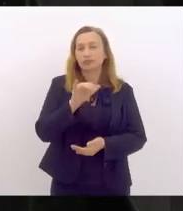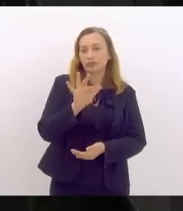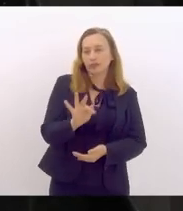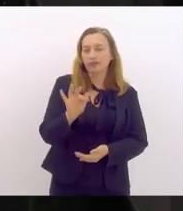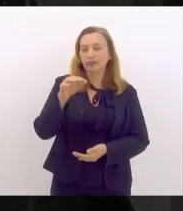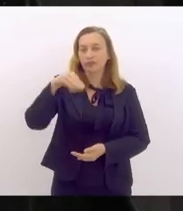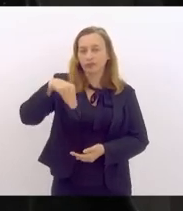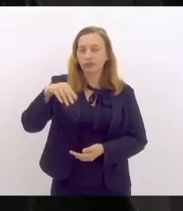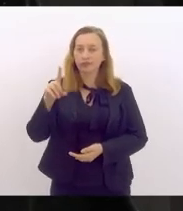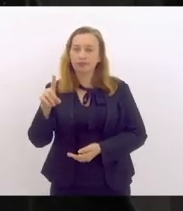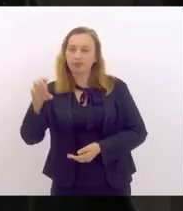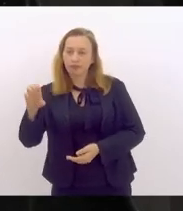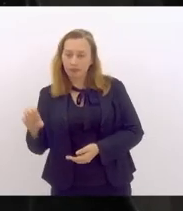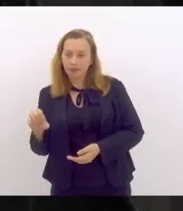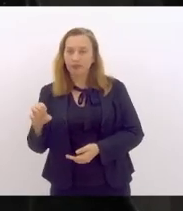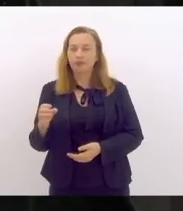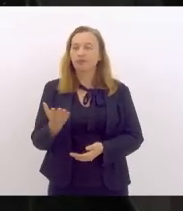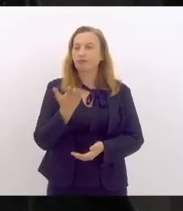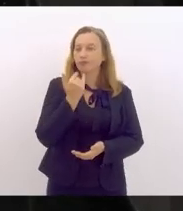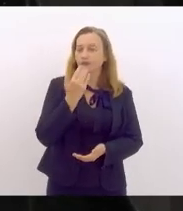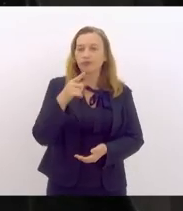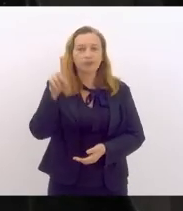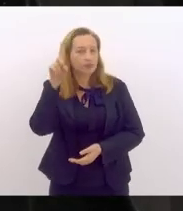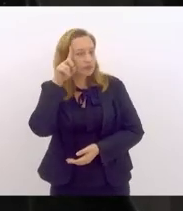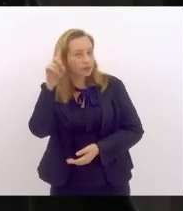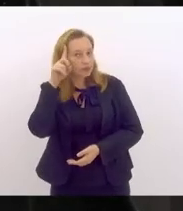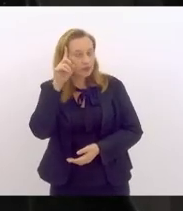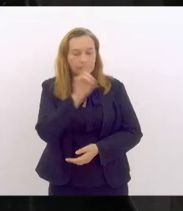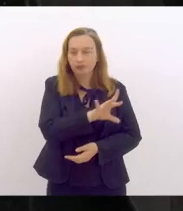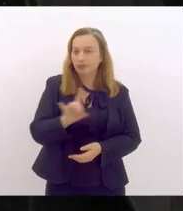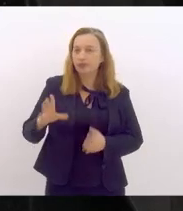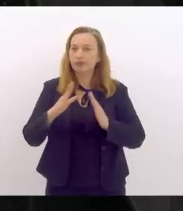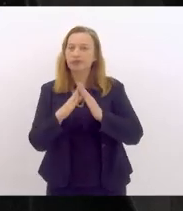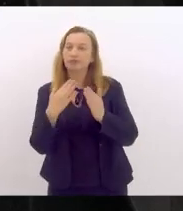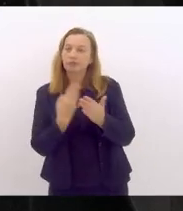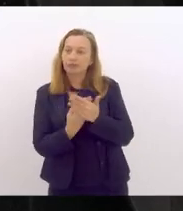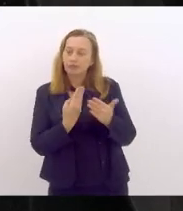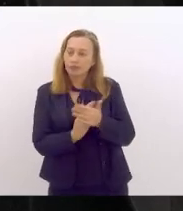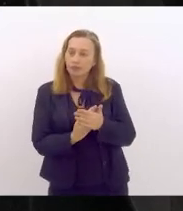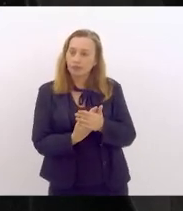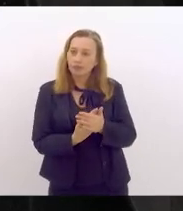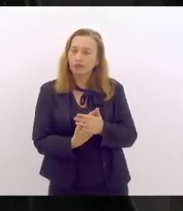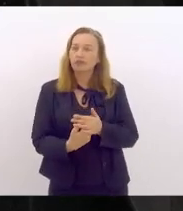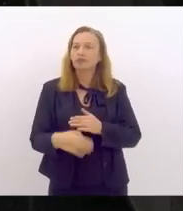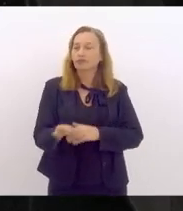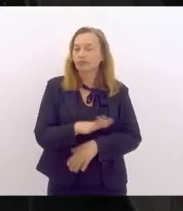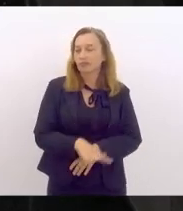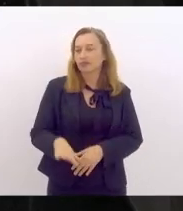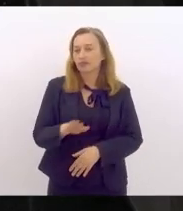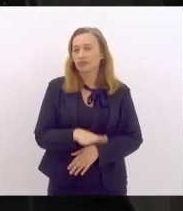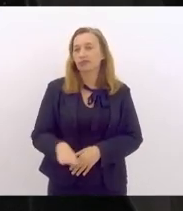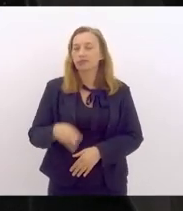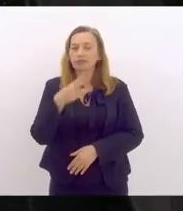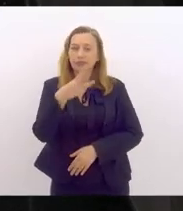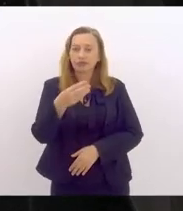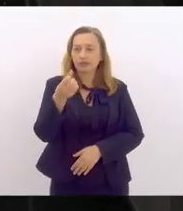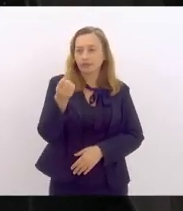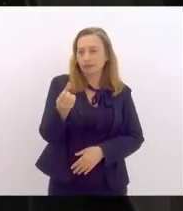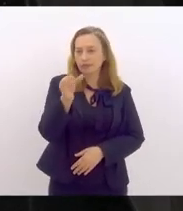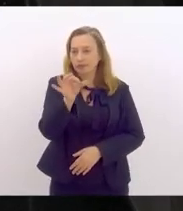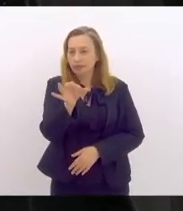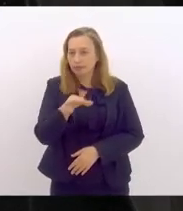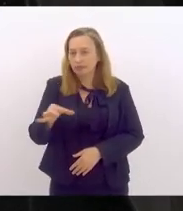é para alimentação por dia de cada criança do Ensino Fundamental e cada adolescente jovem no ensino médio é de 36